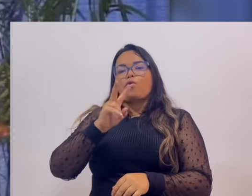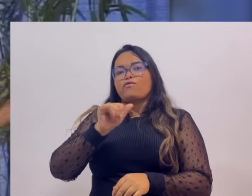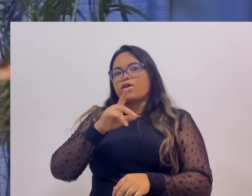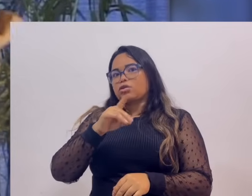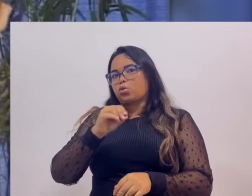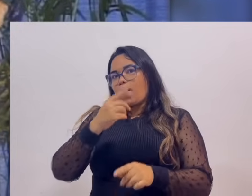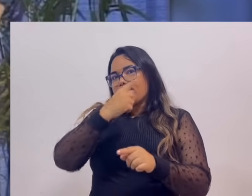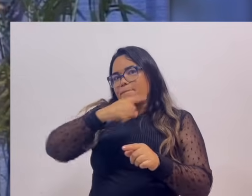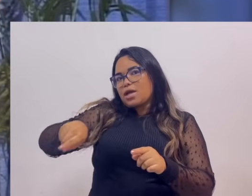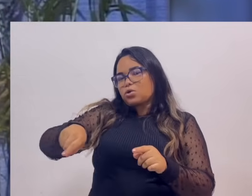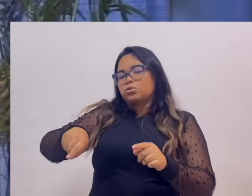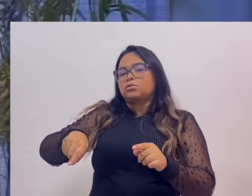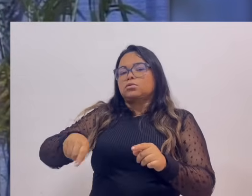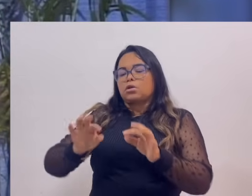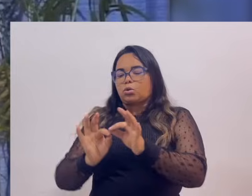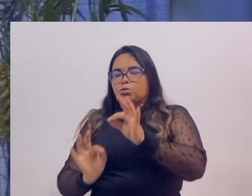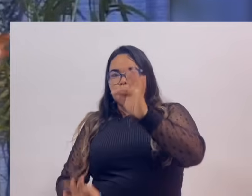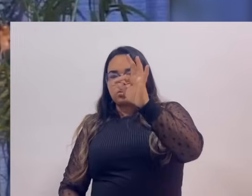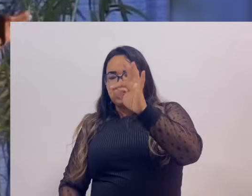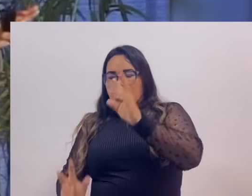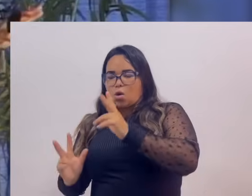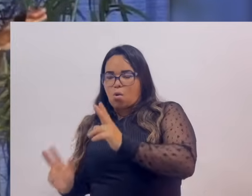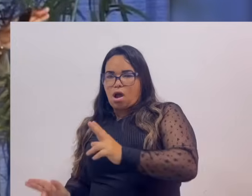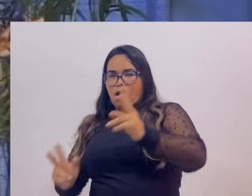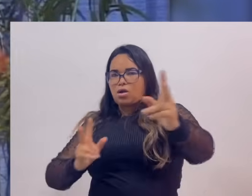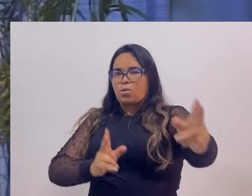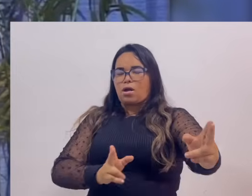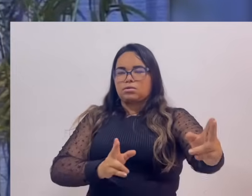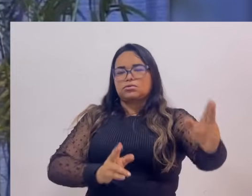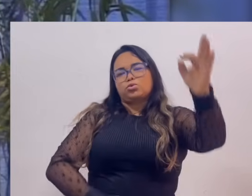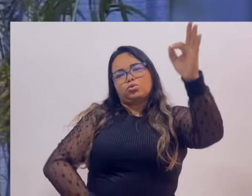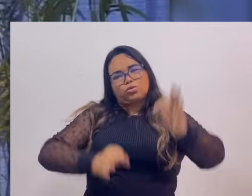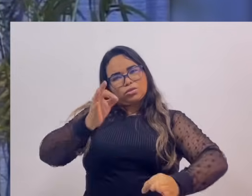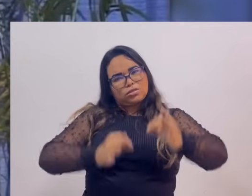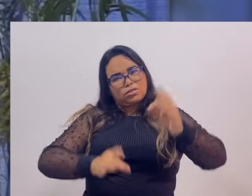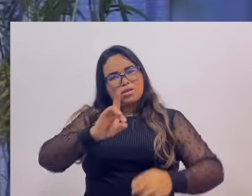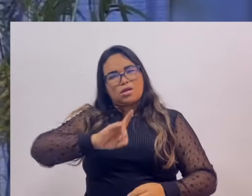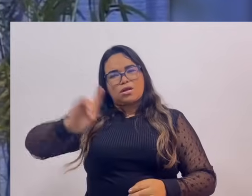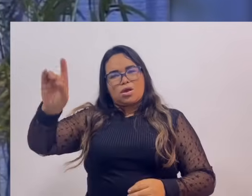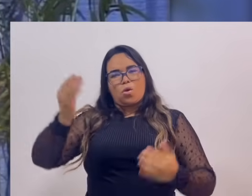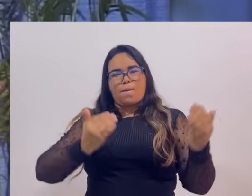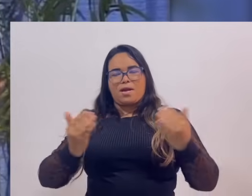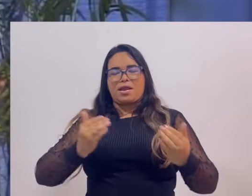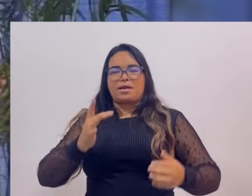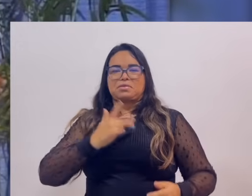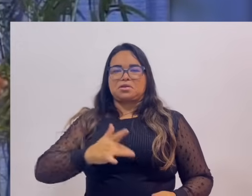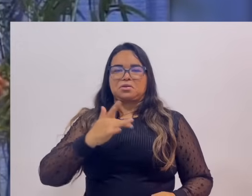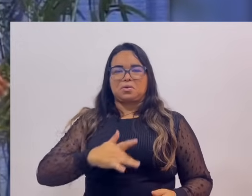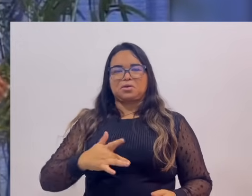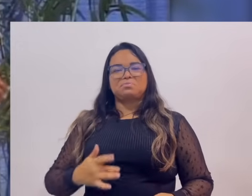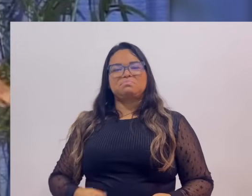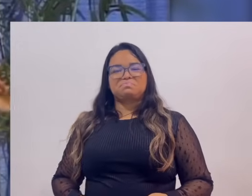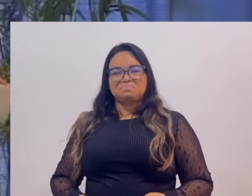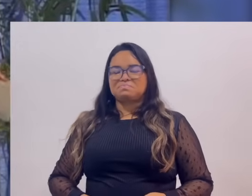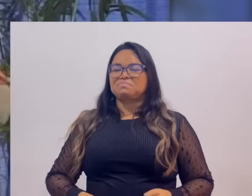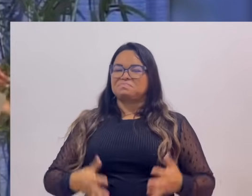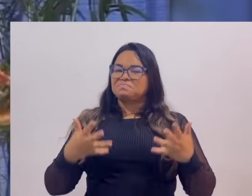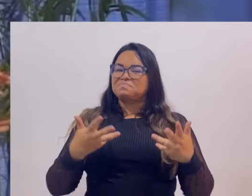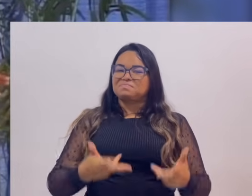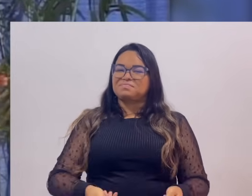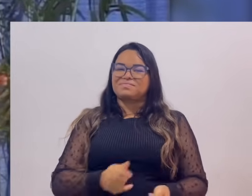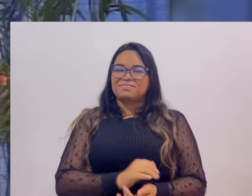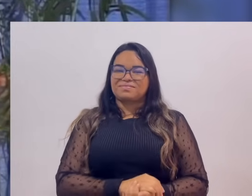pequenos detalhes como este só me deixam impressionado em outras palavras a justiça de Deus é tão